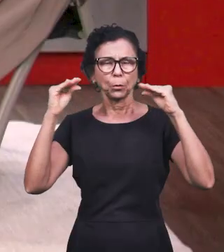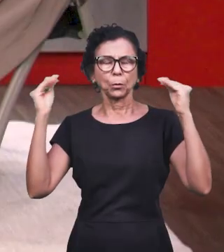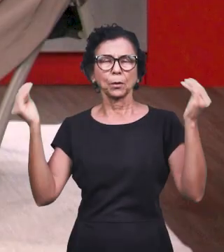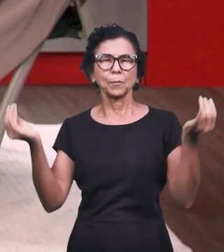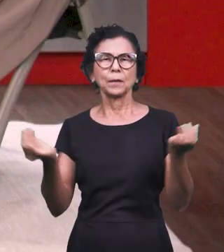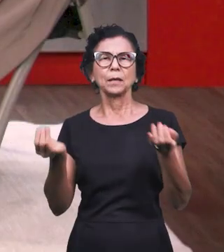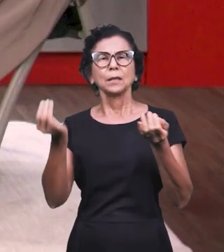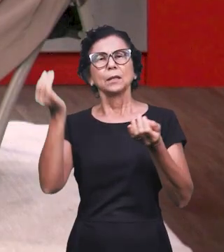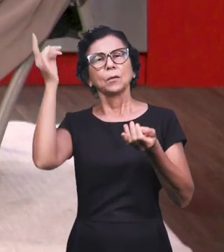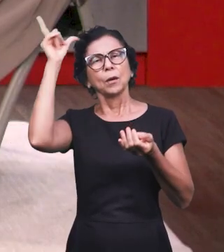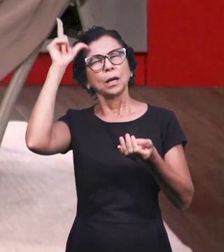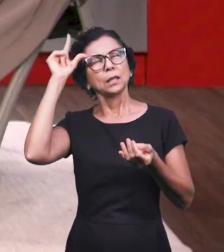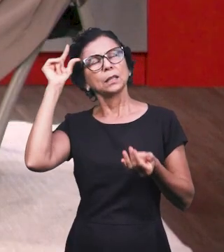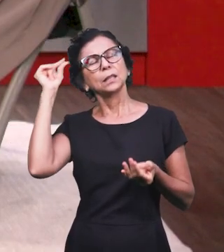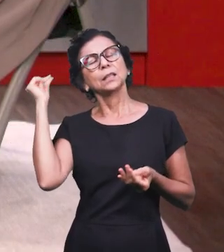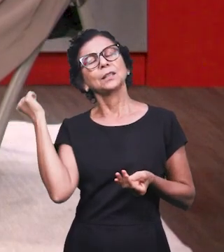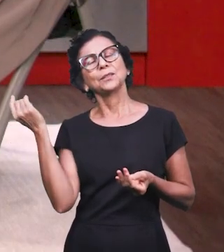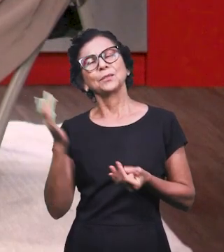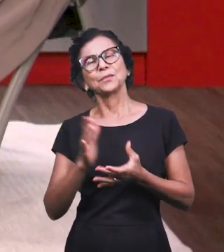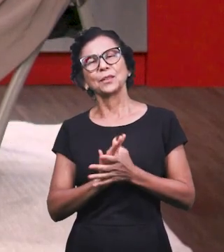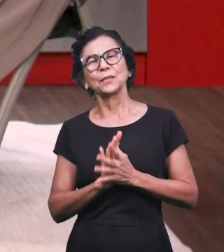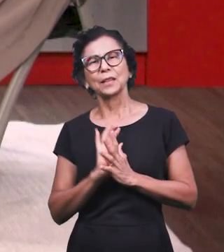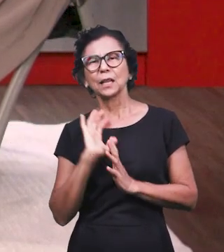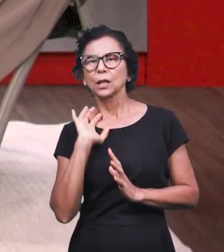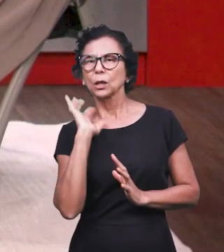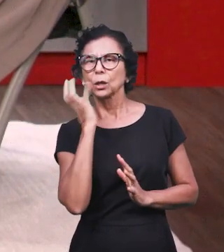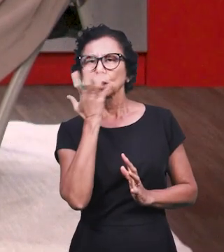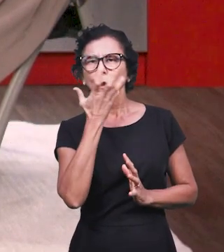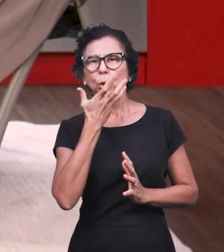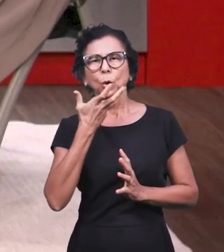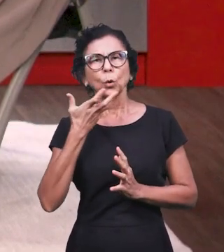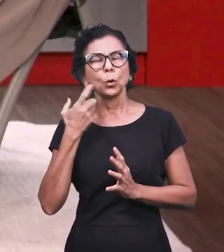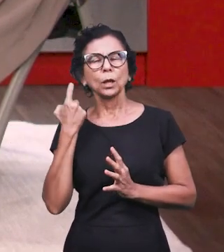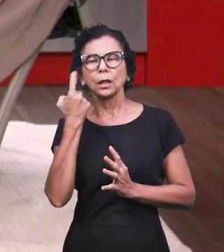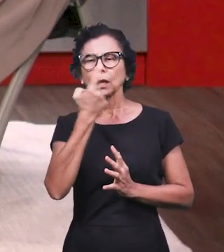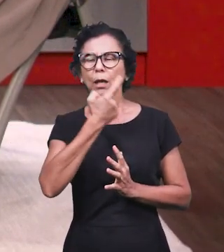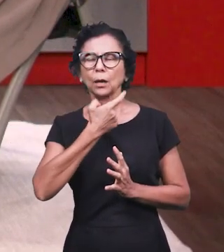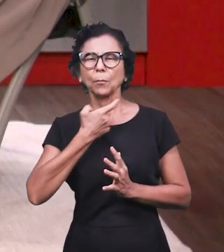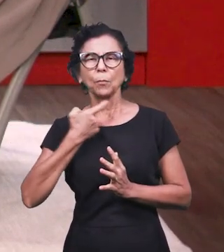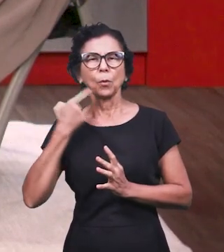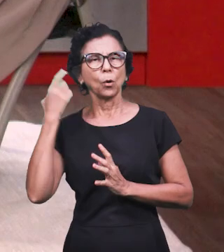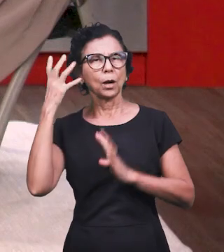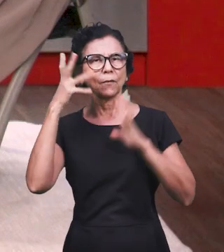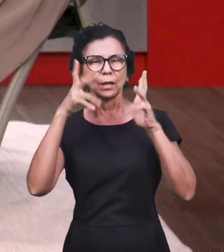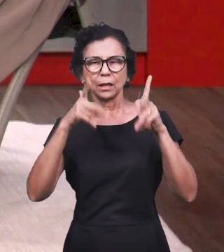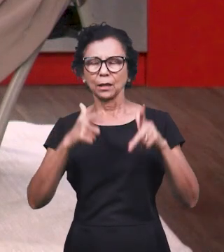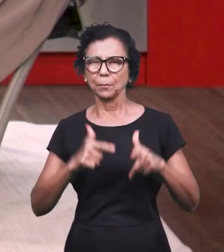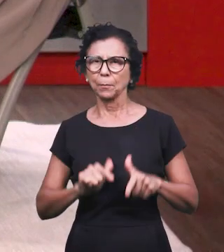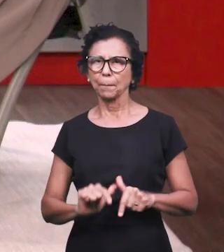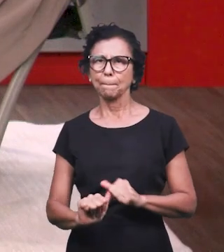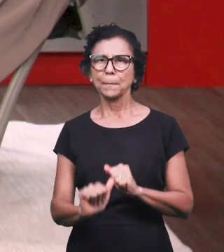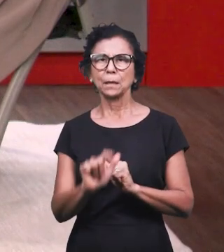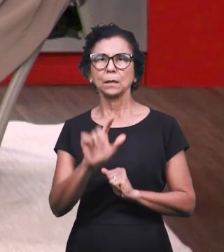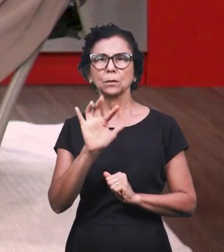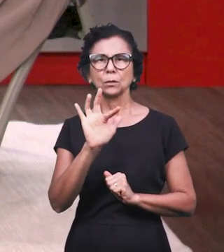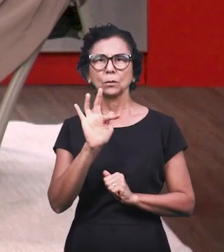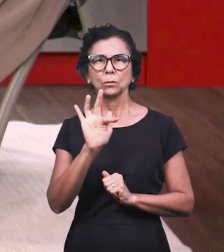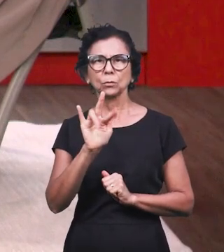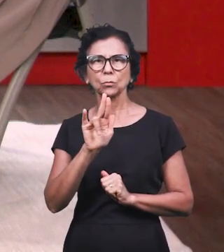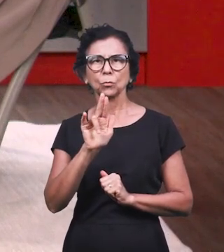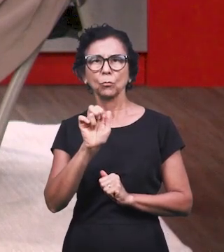frescor, traz uma limpeza complementar, porque o flúor também ele vai penetrando em áreas que às vezes não foi penetradas, mas